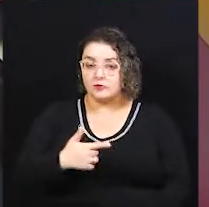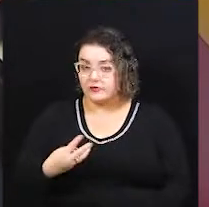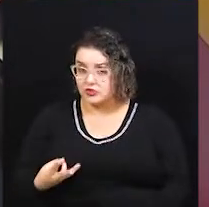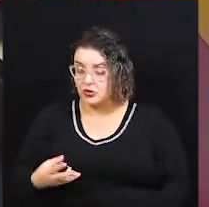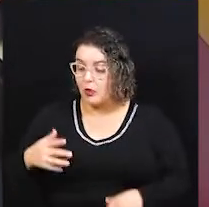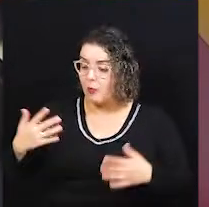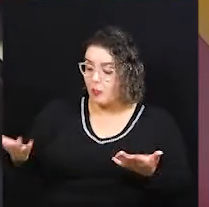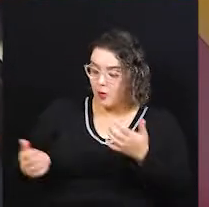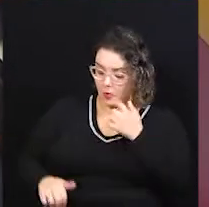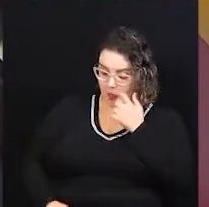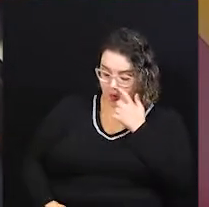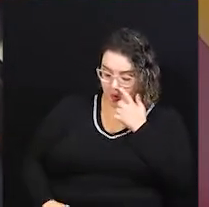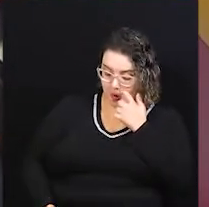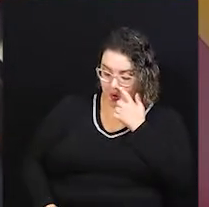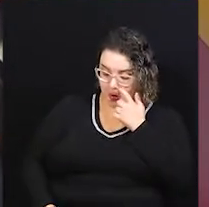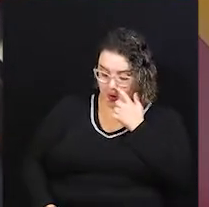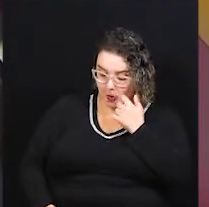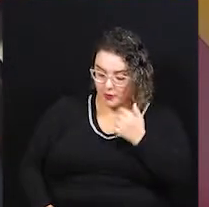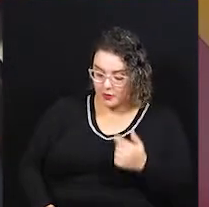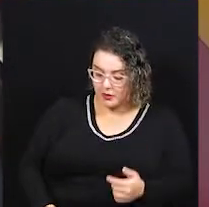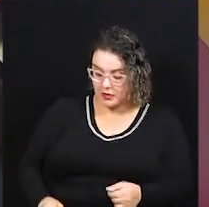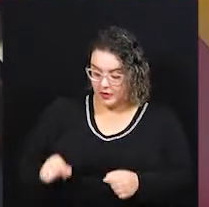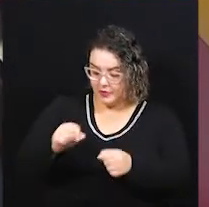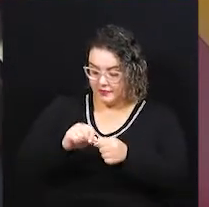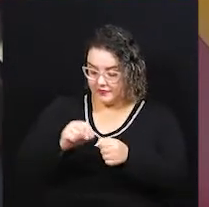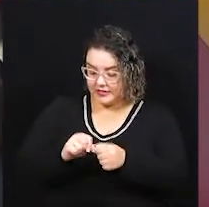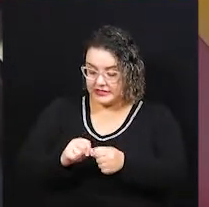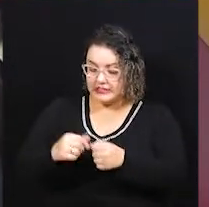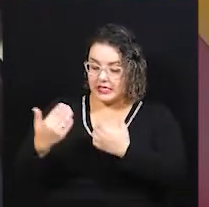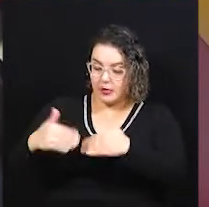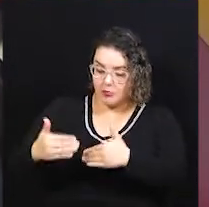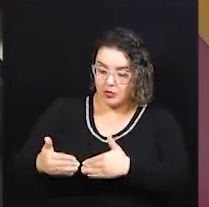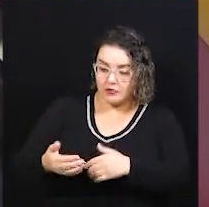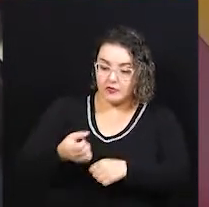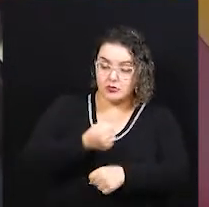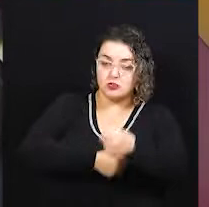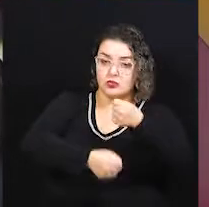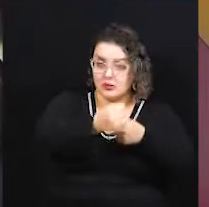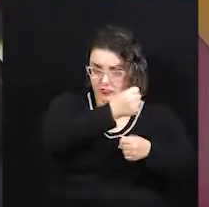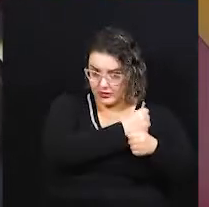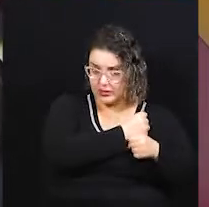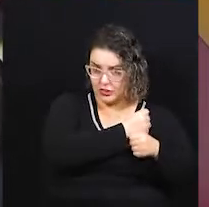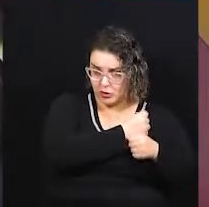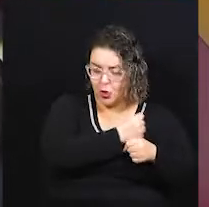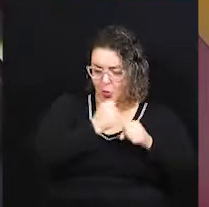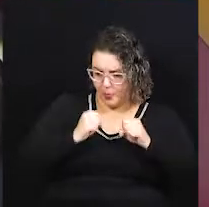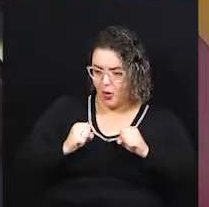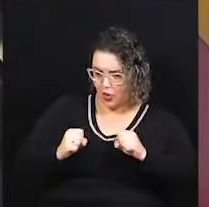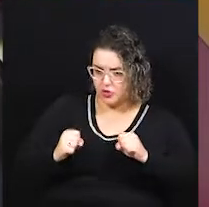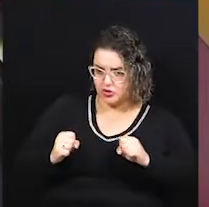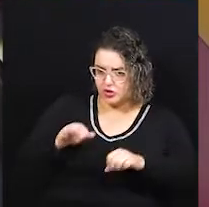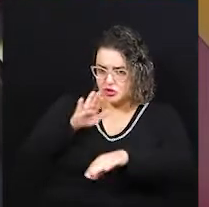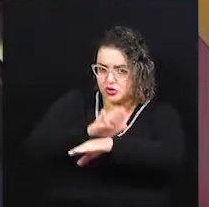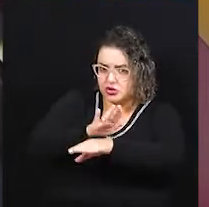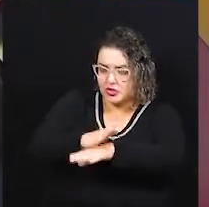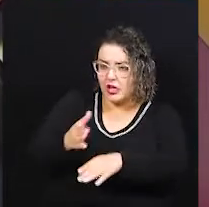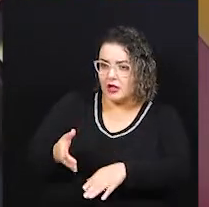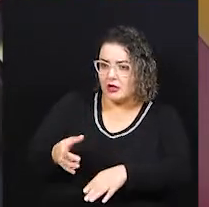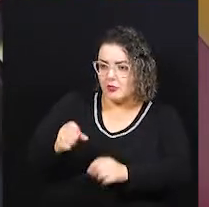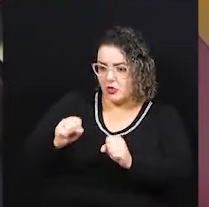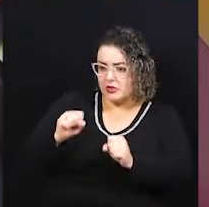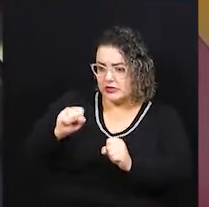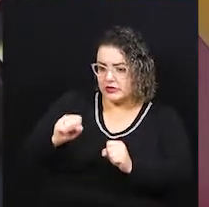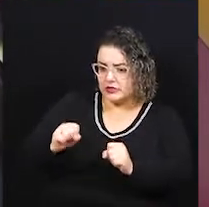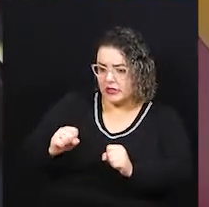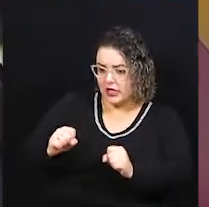2023. Bom, fazer também a prova do ano anterior, isso pode ser muito importante, né? Pode ser